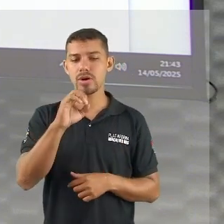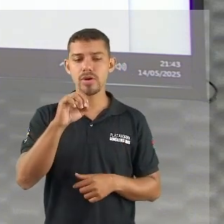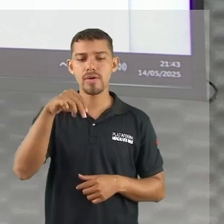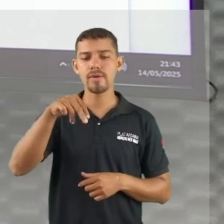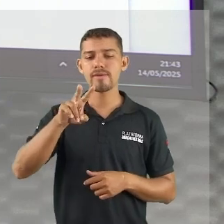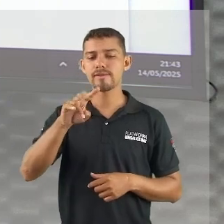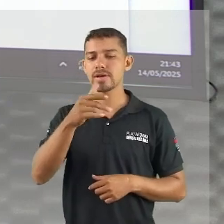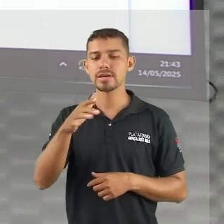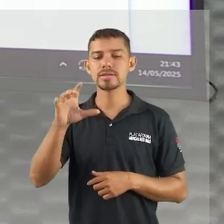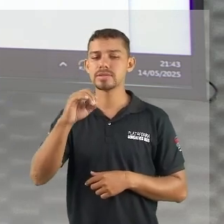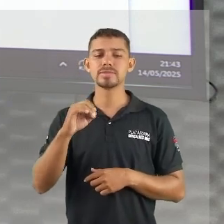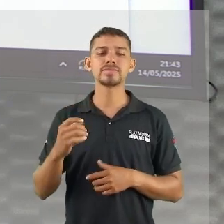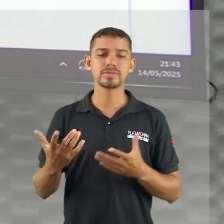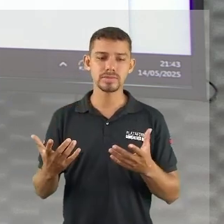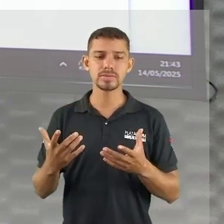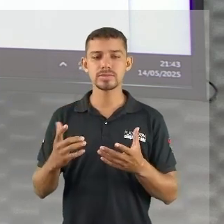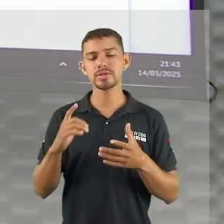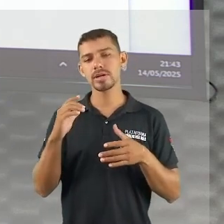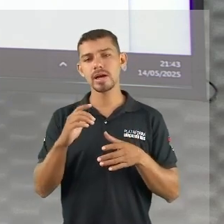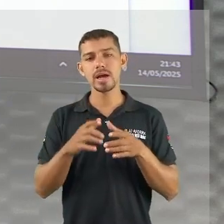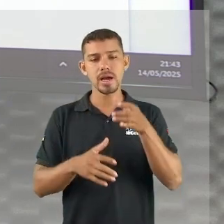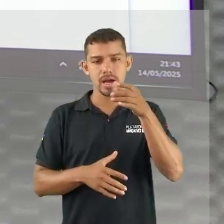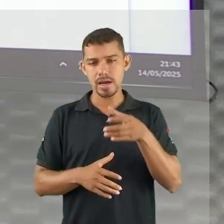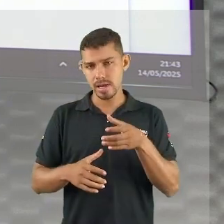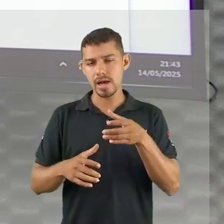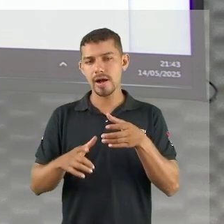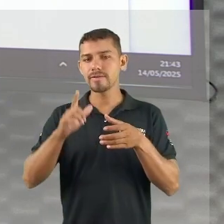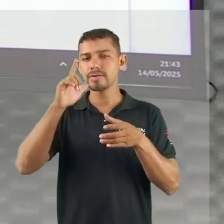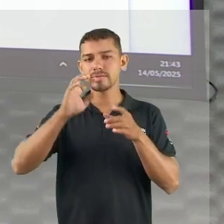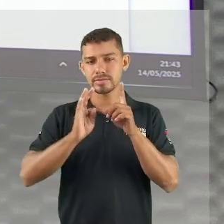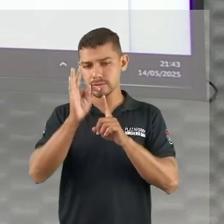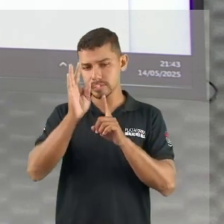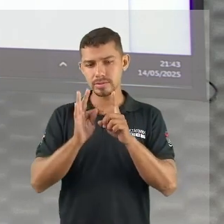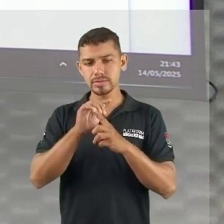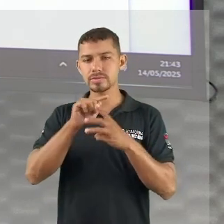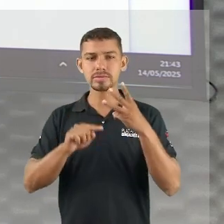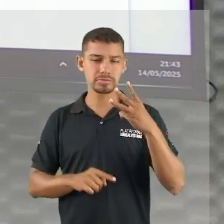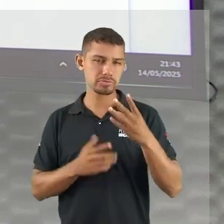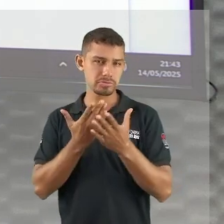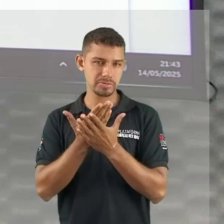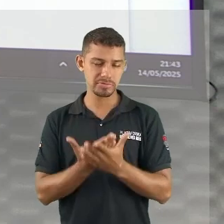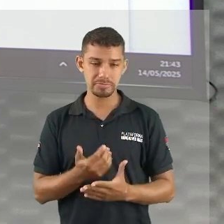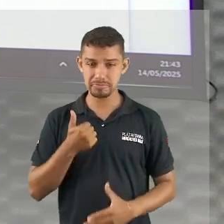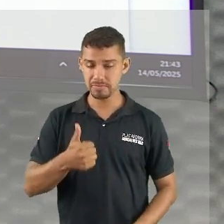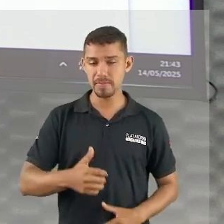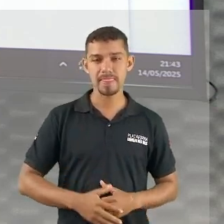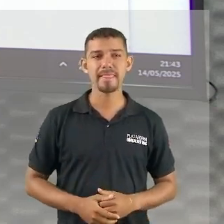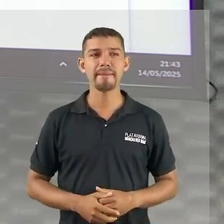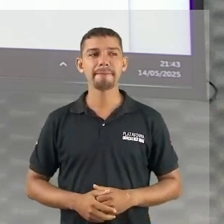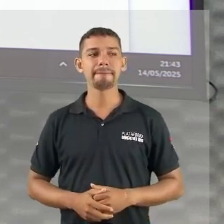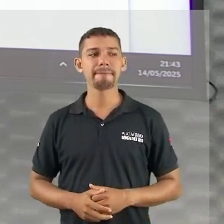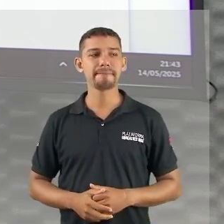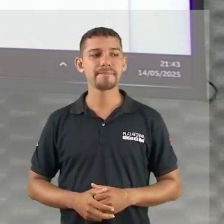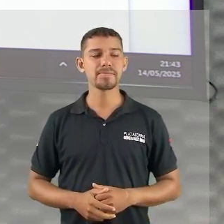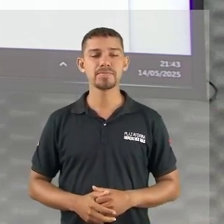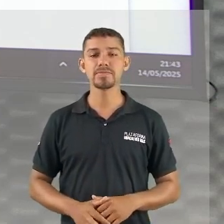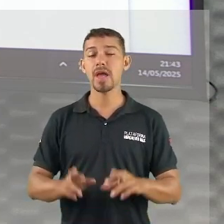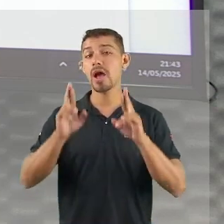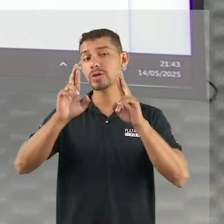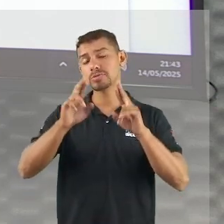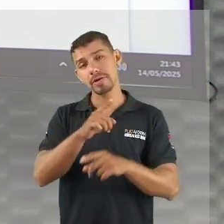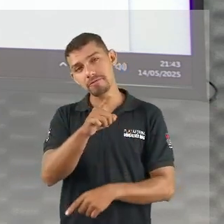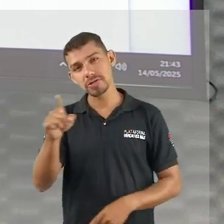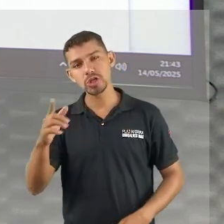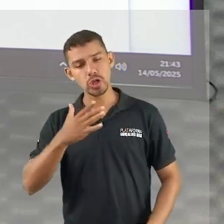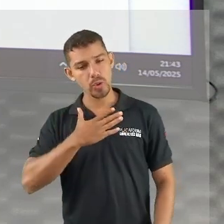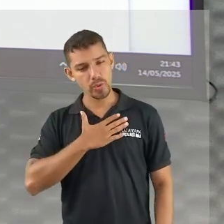assim a garrafa térmica dificulta a troca de calor pelos 3 métodos estudados. Beleza? É isso. Eu espero que vocês